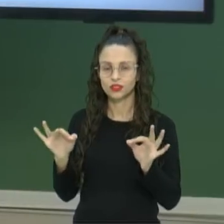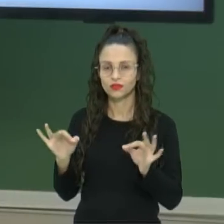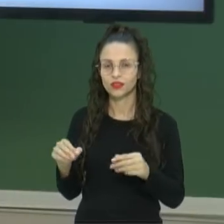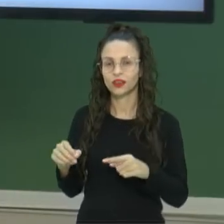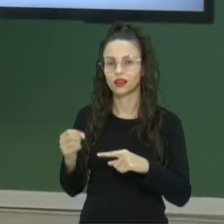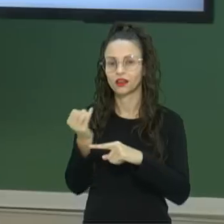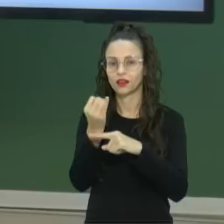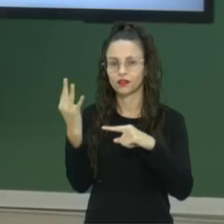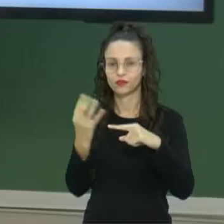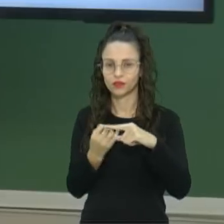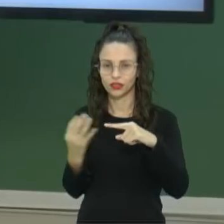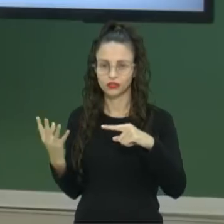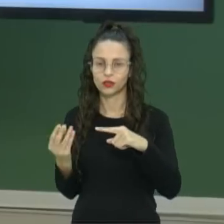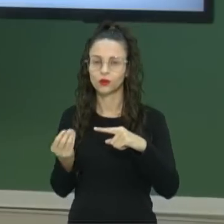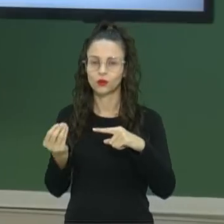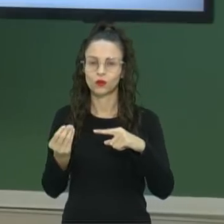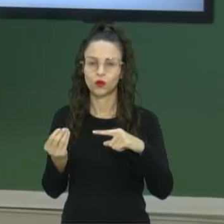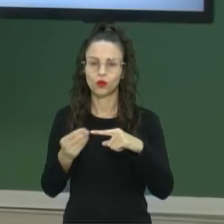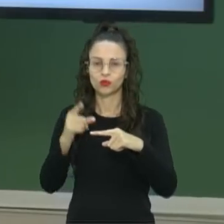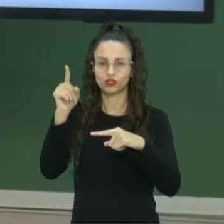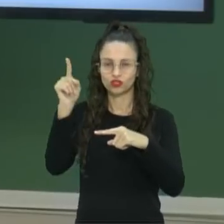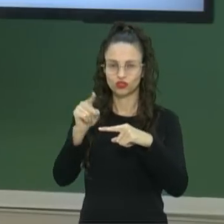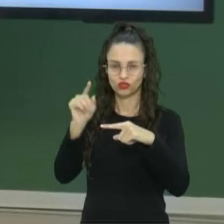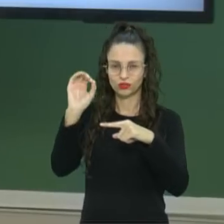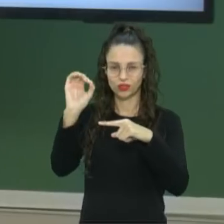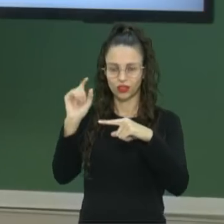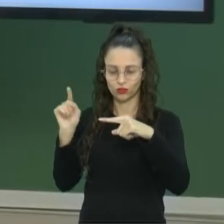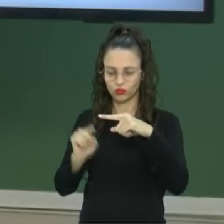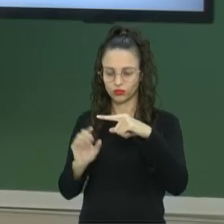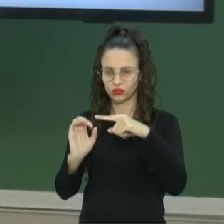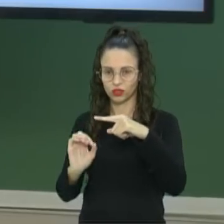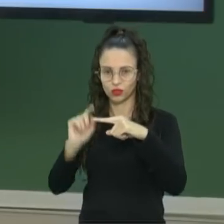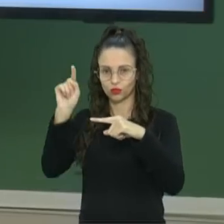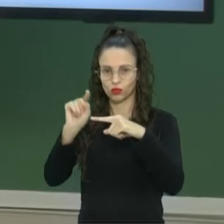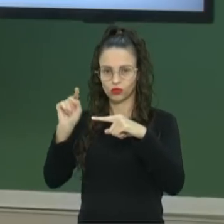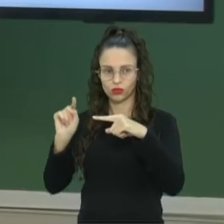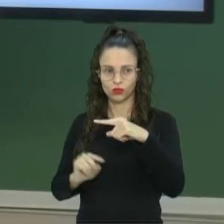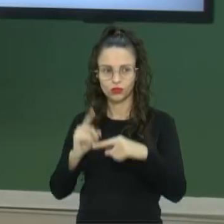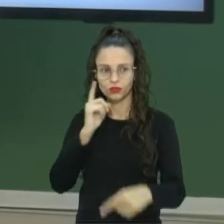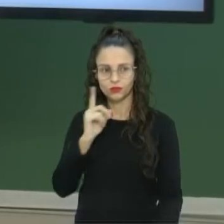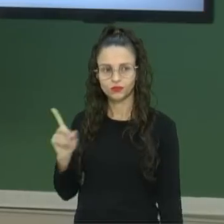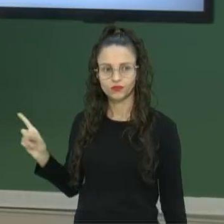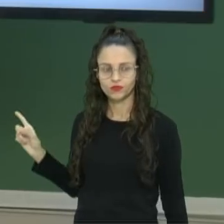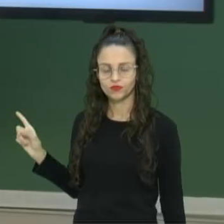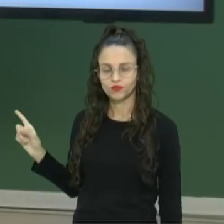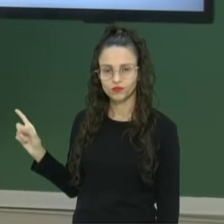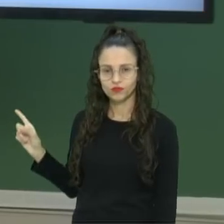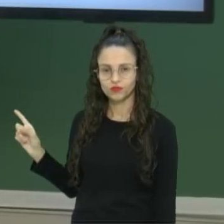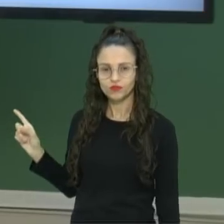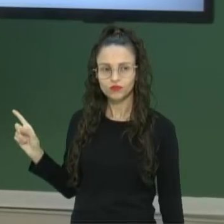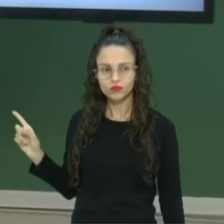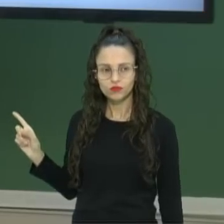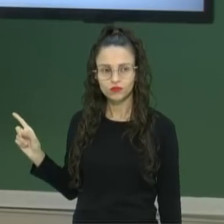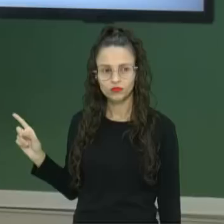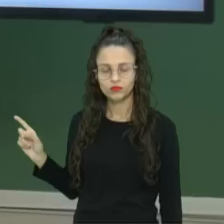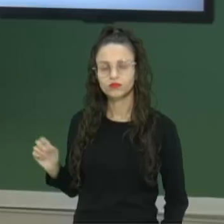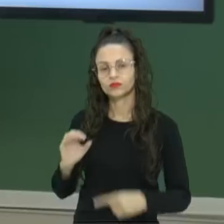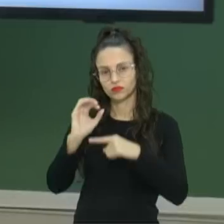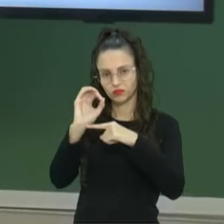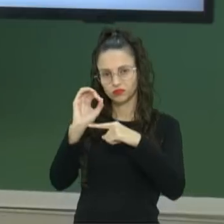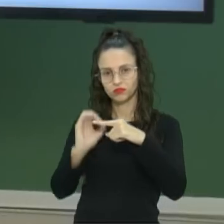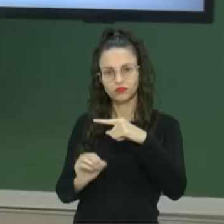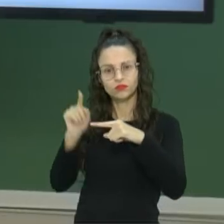fração. Basicamente, é você cortar o zero de cima com o zero de baixo, ó. Os dois são o último algarismo, ó. Você